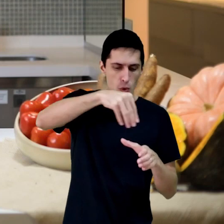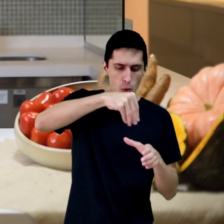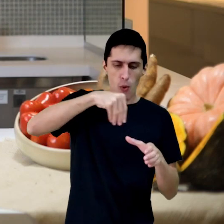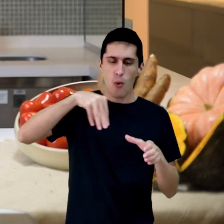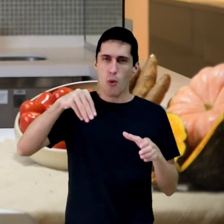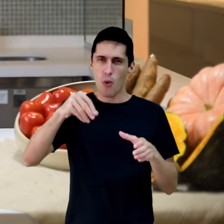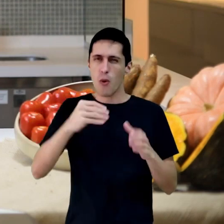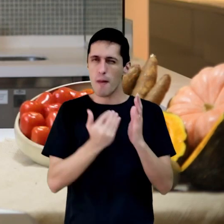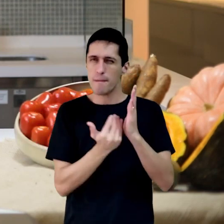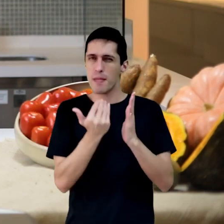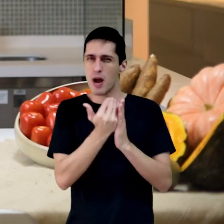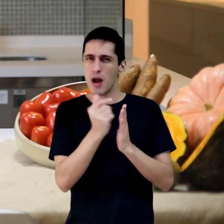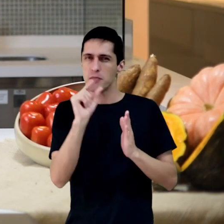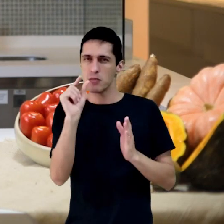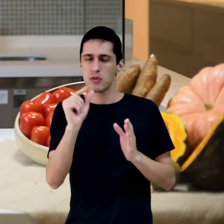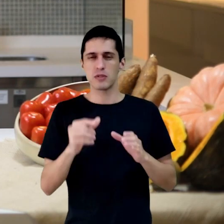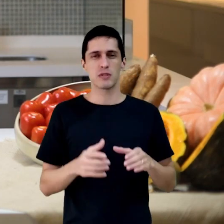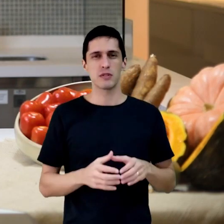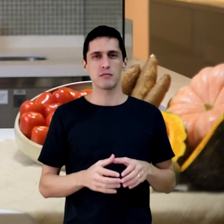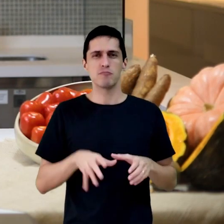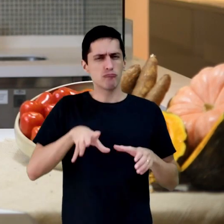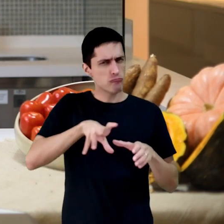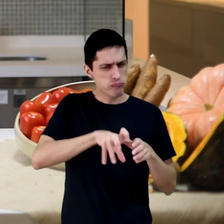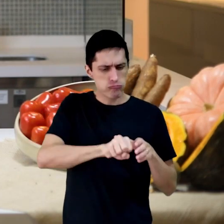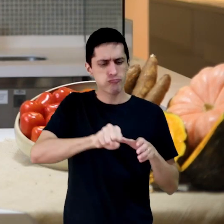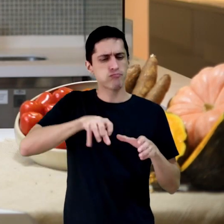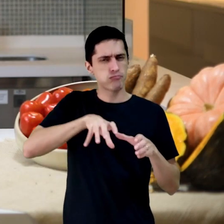precisou de um pouco mais de farinha, ó.